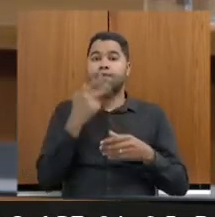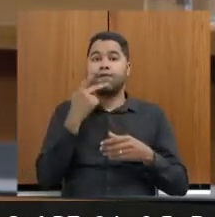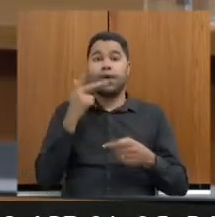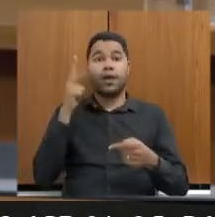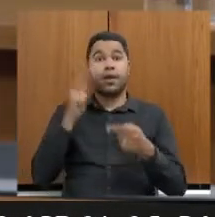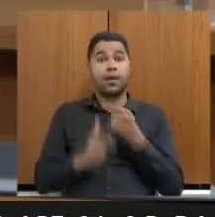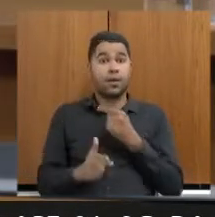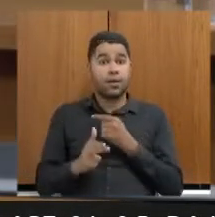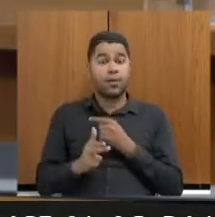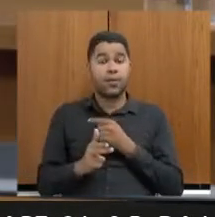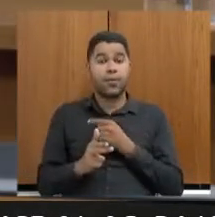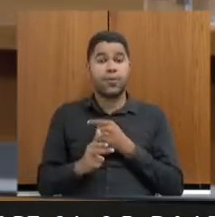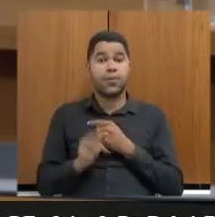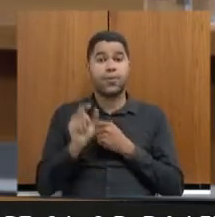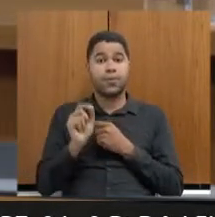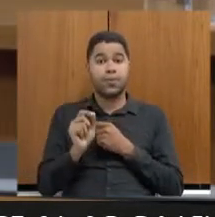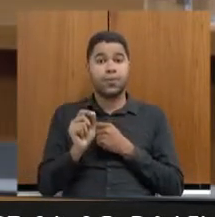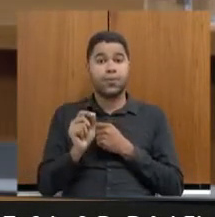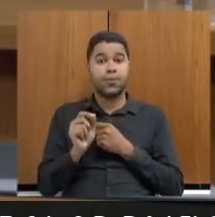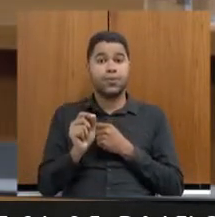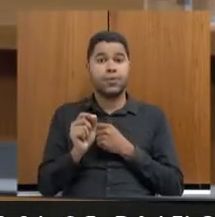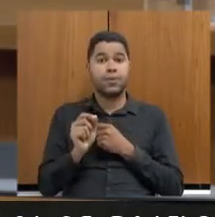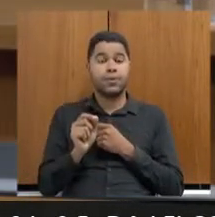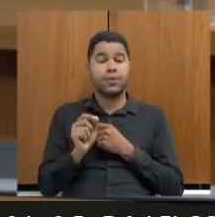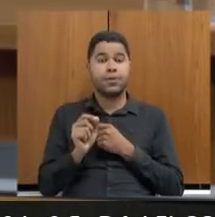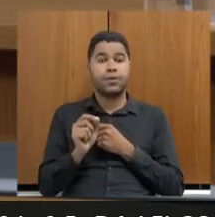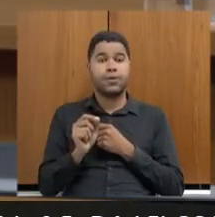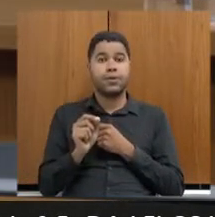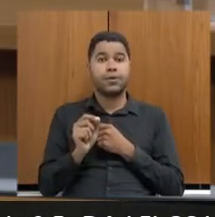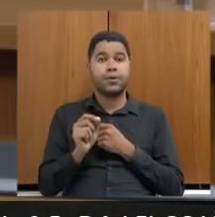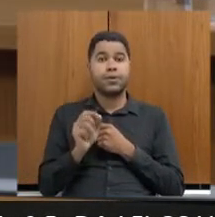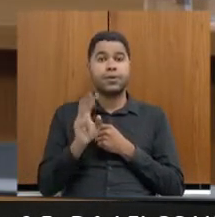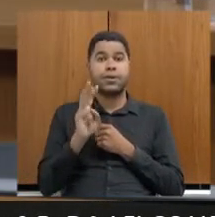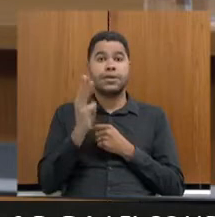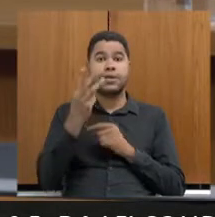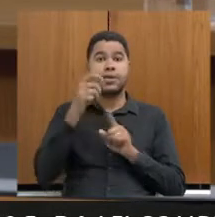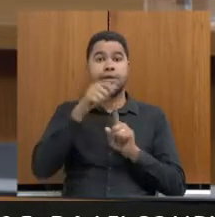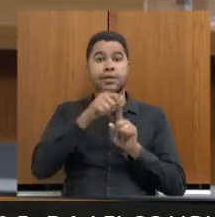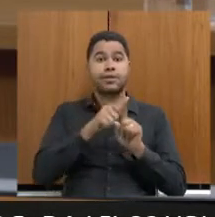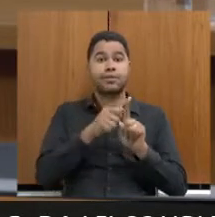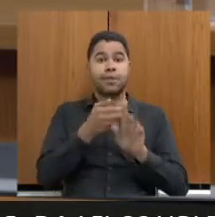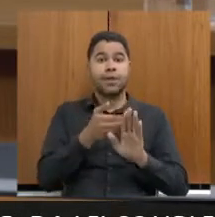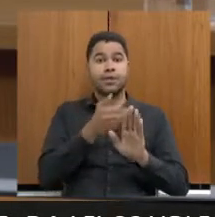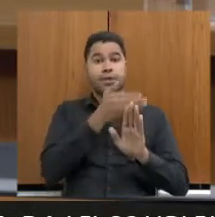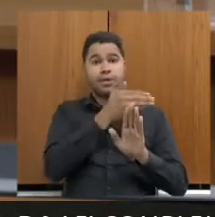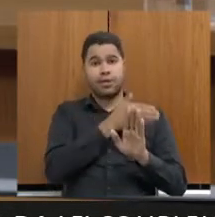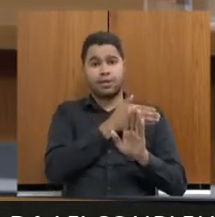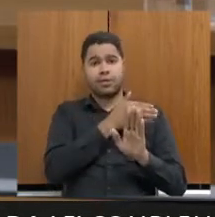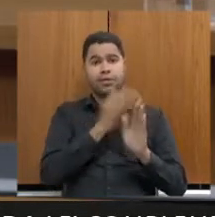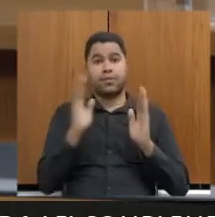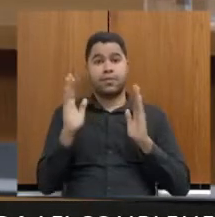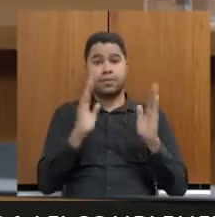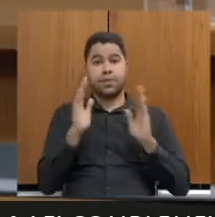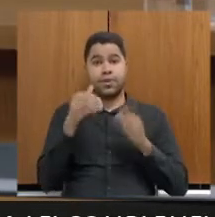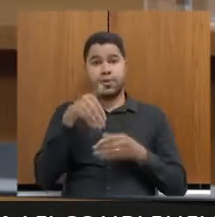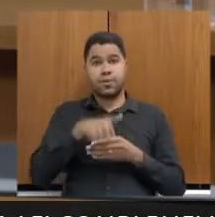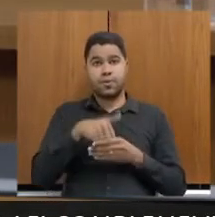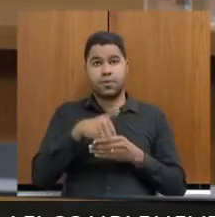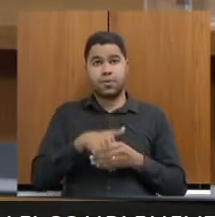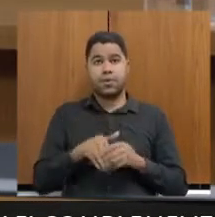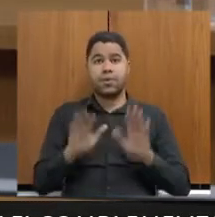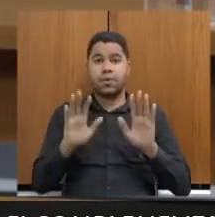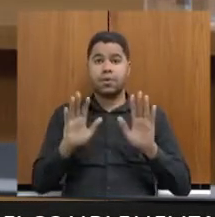da vedação de três meses antes do período eleitoral